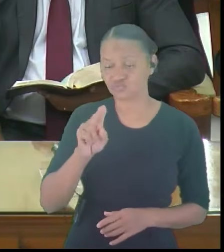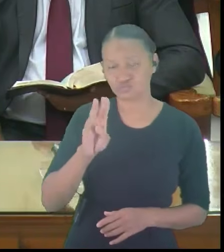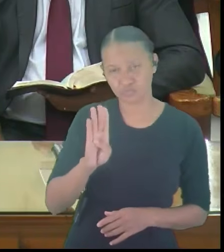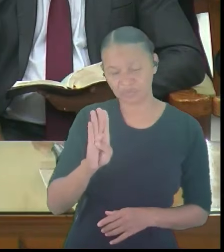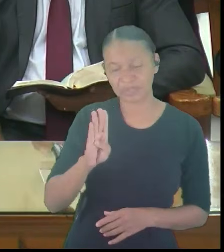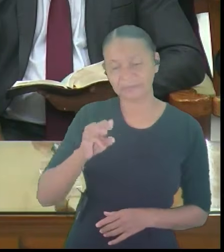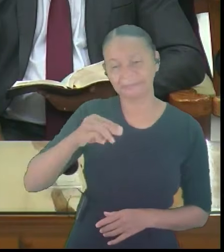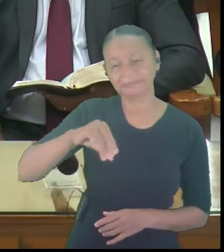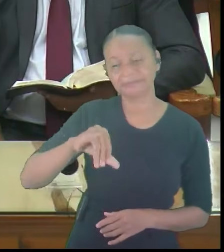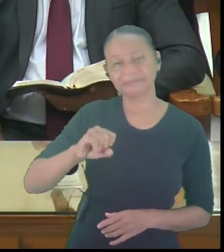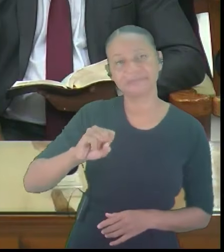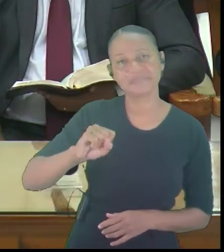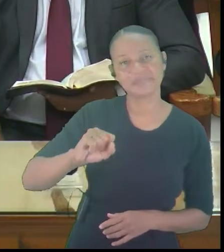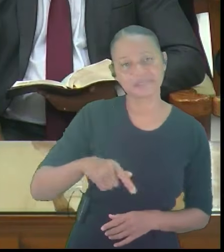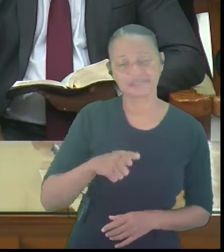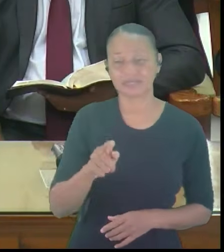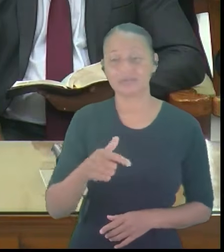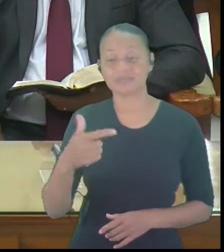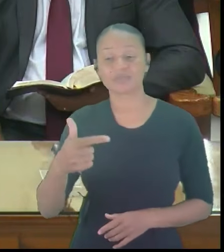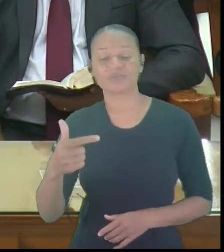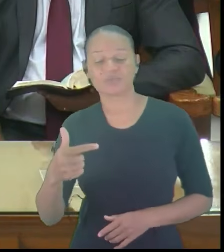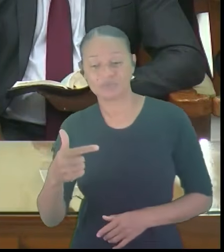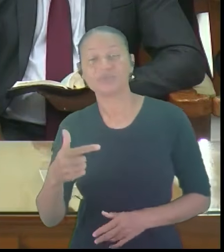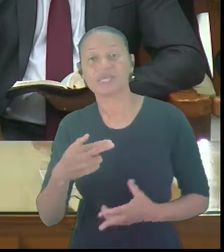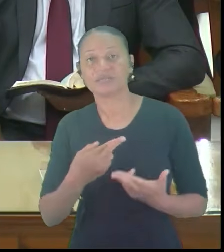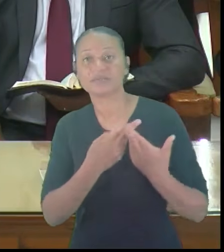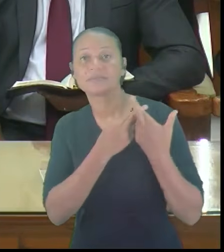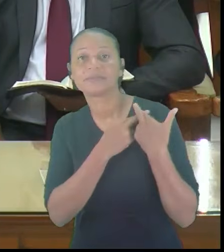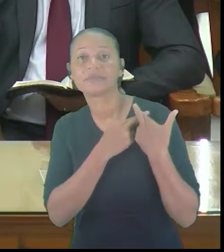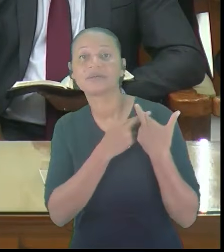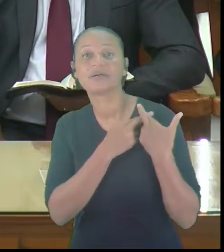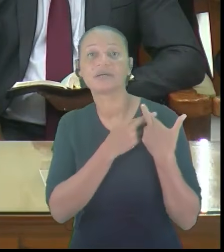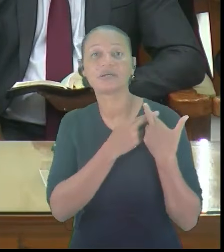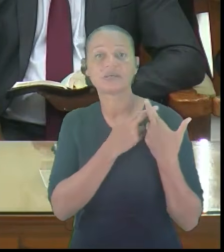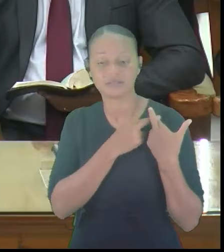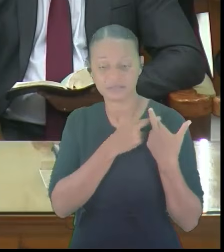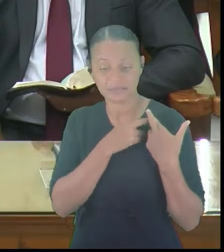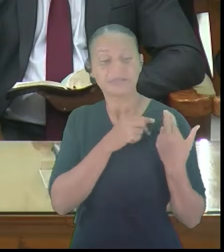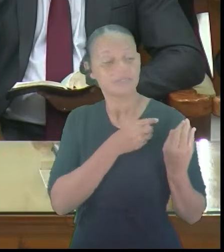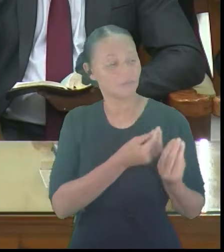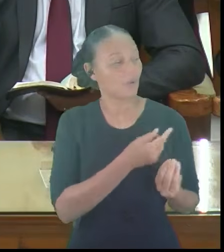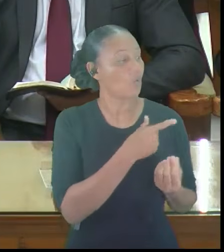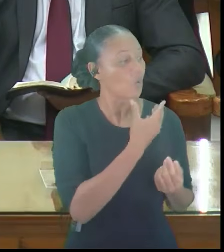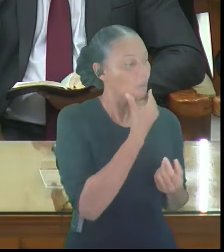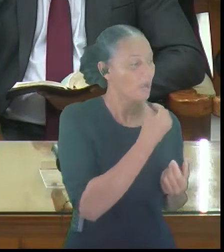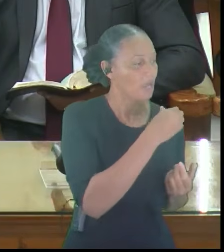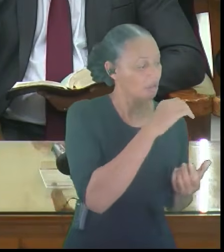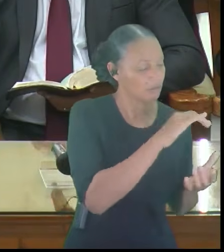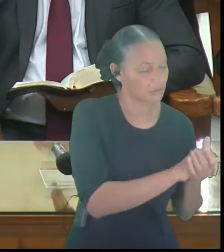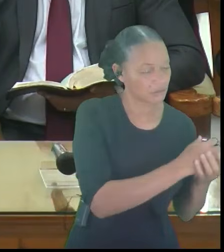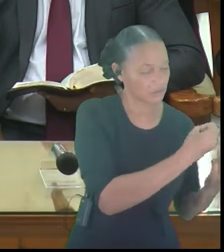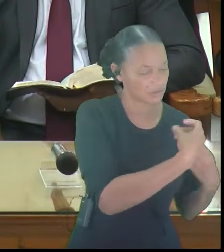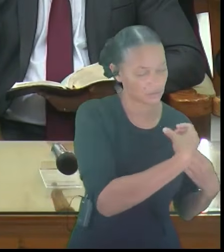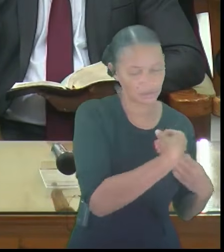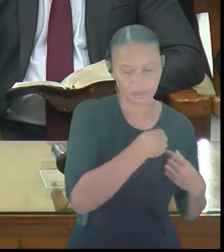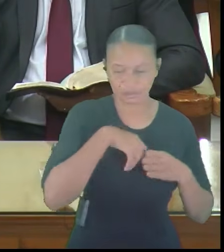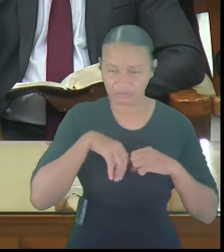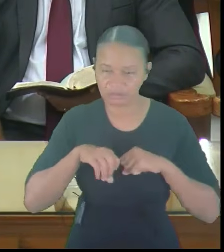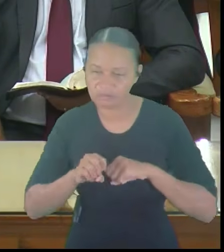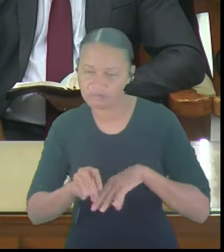Submissão. Ela tem uma missão. O marido dá a missão a ela e ela dá a missão aos meninos. É assim ou não é, irmãos